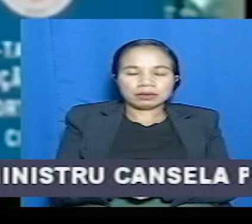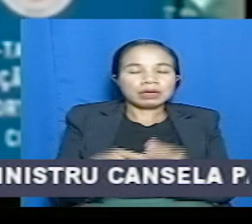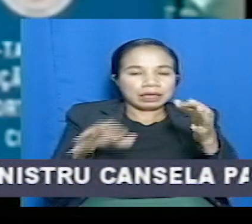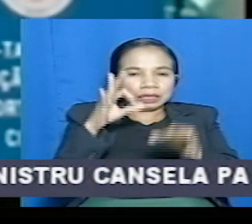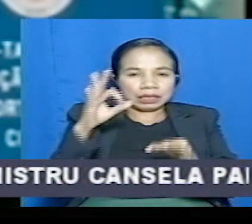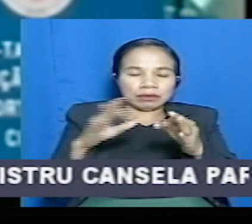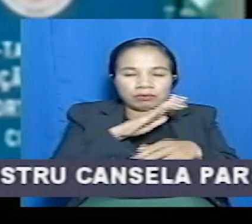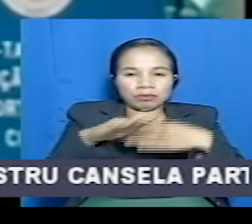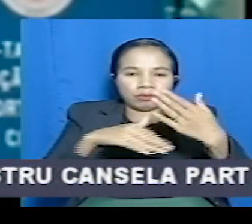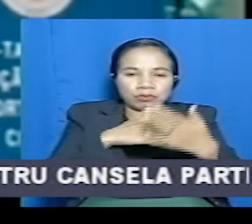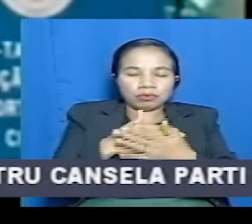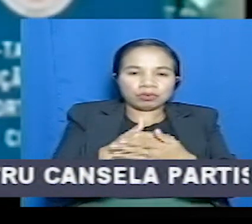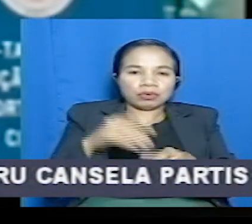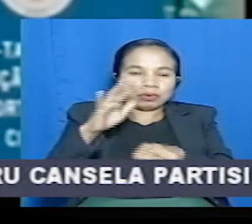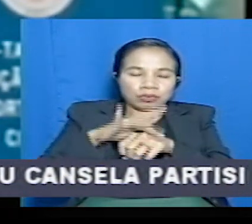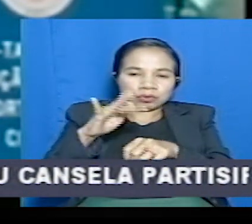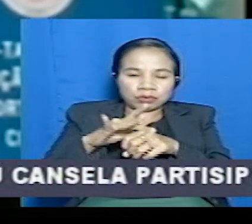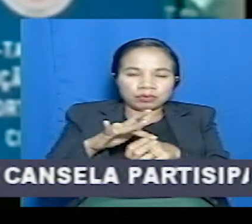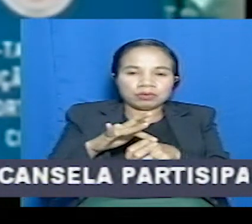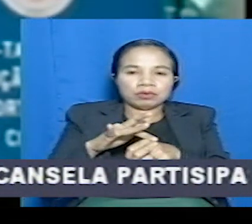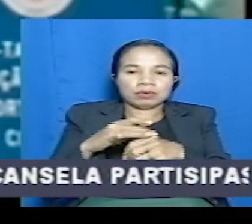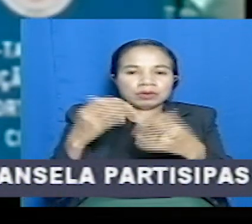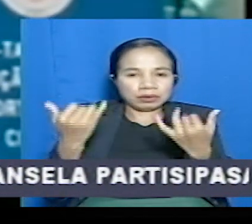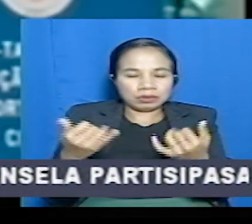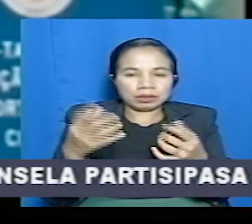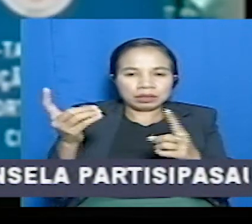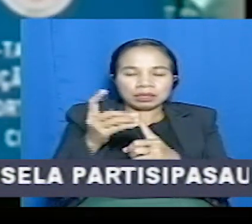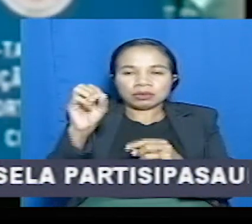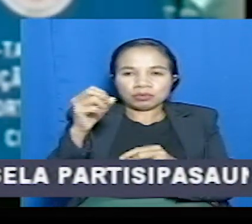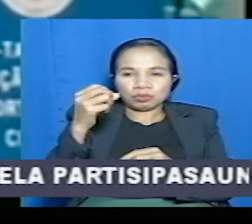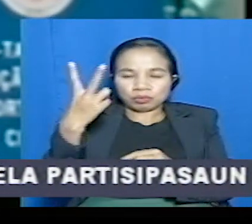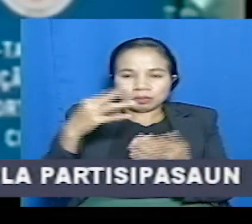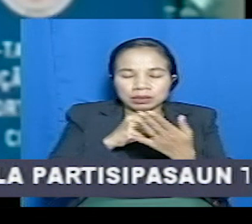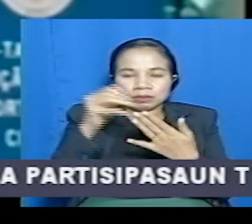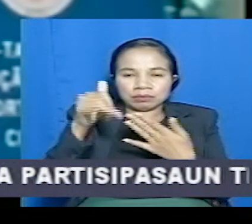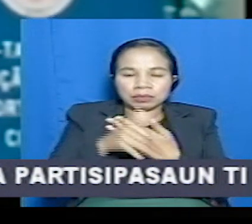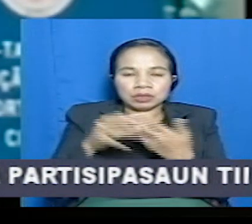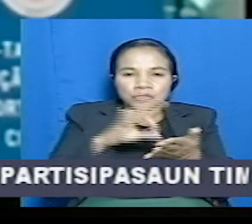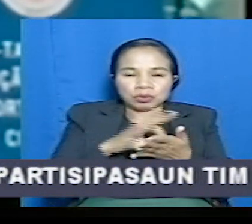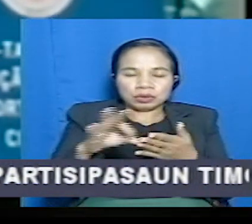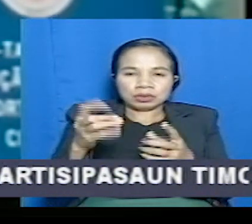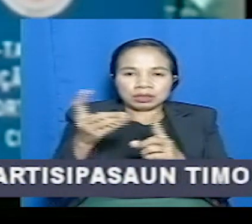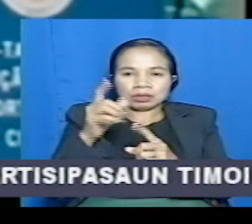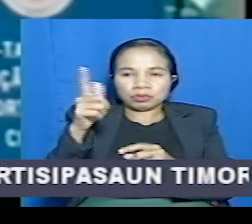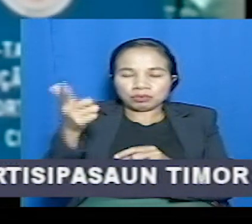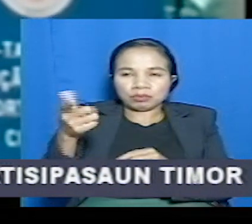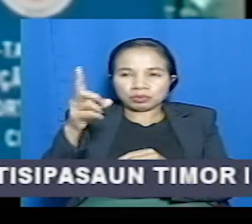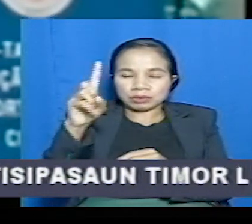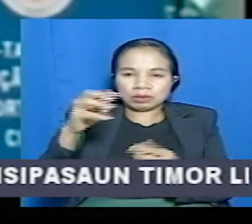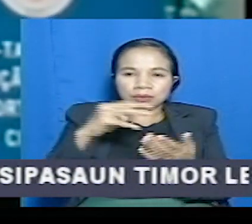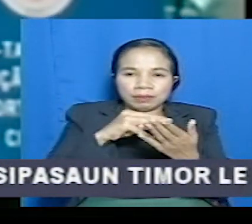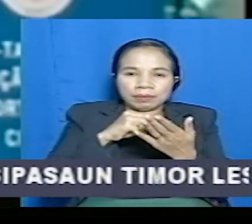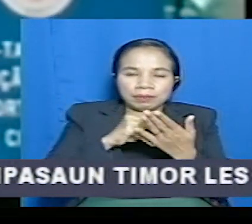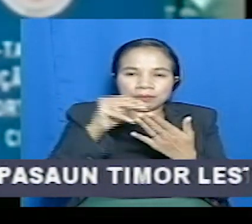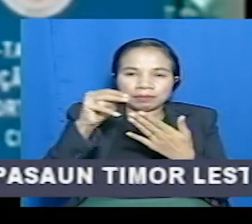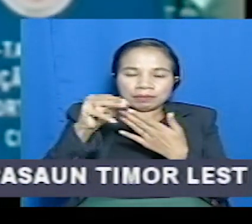Honuné, total caso confirmado, cumulativo, e há dia 12 de maio, sura russi 21 de março 2020,